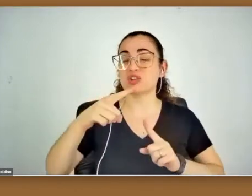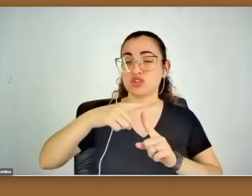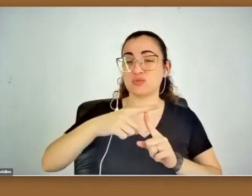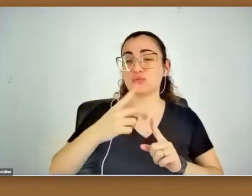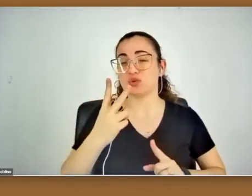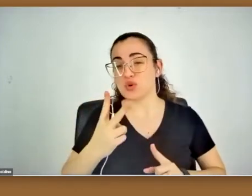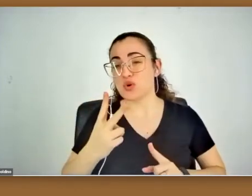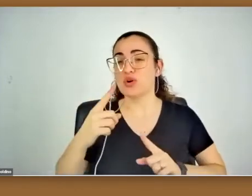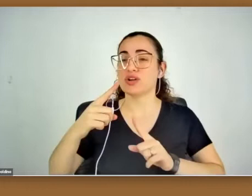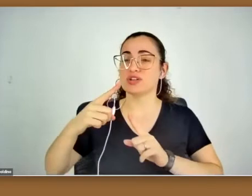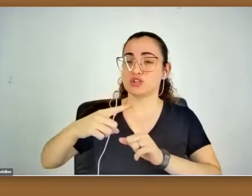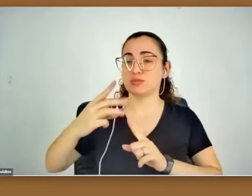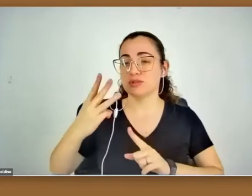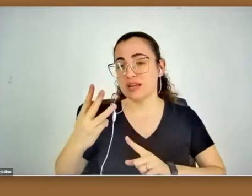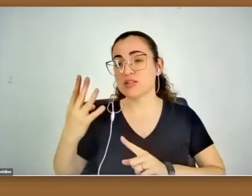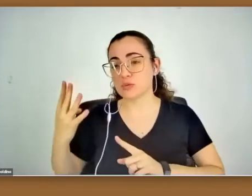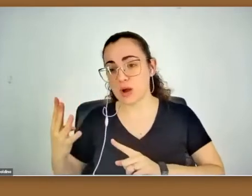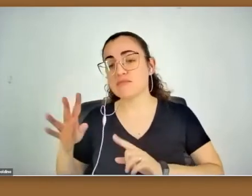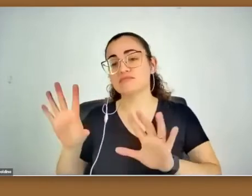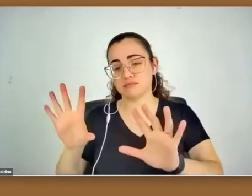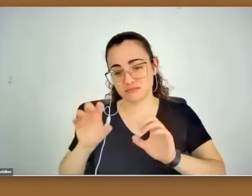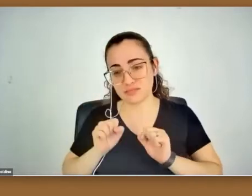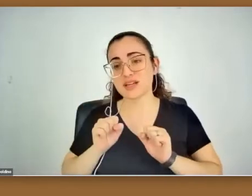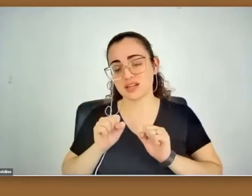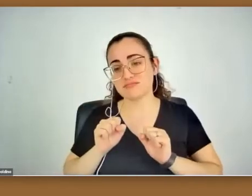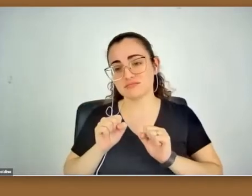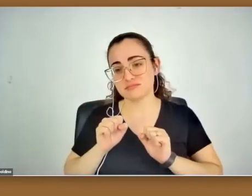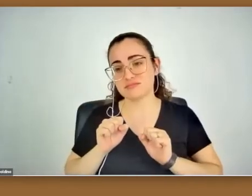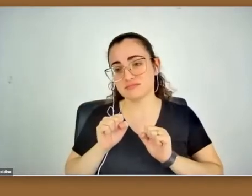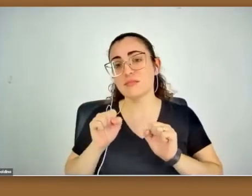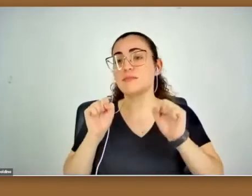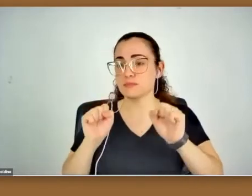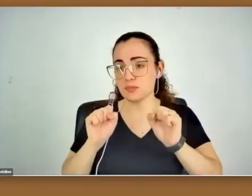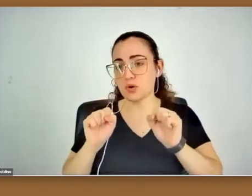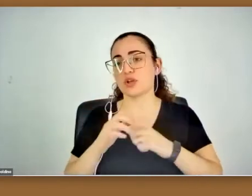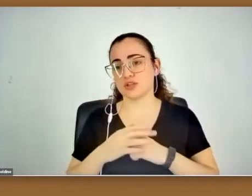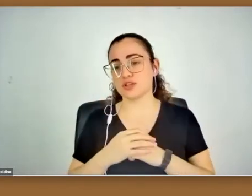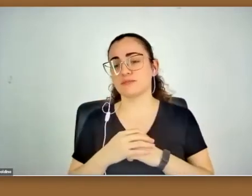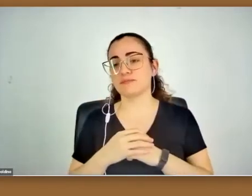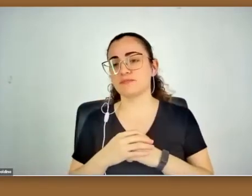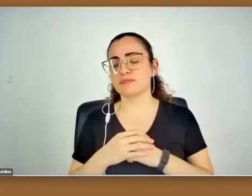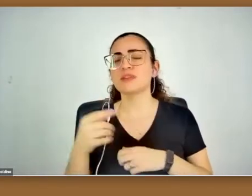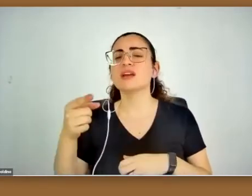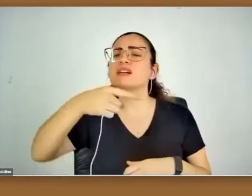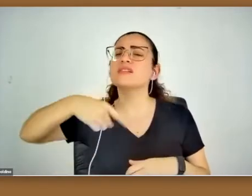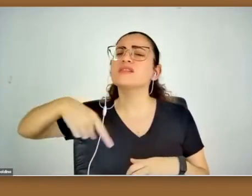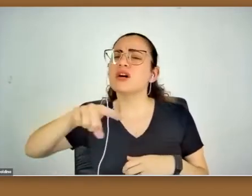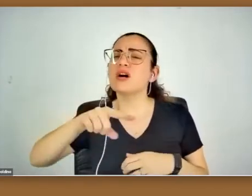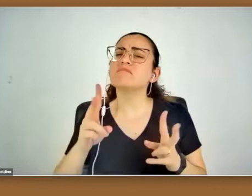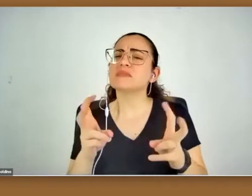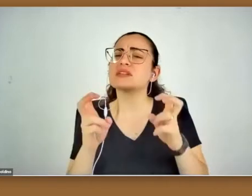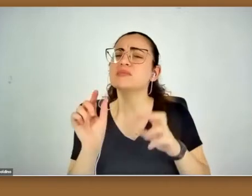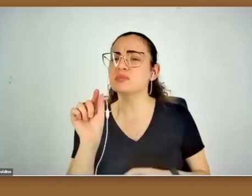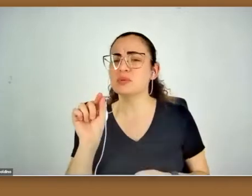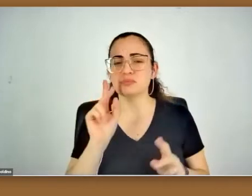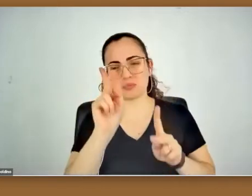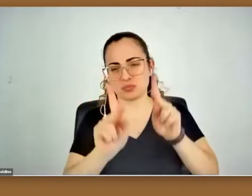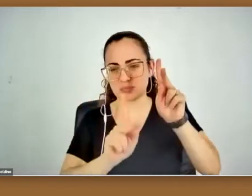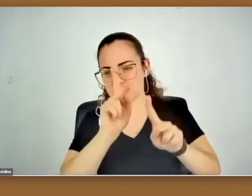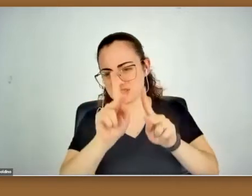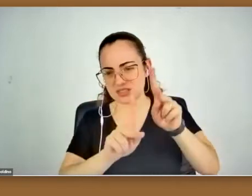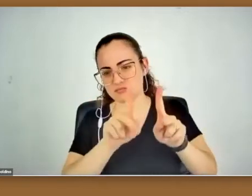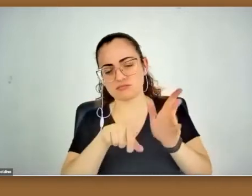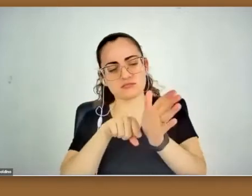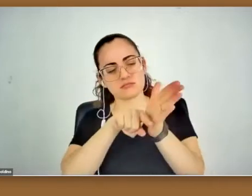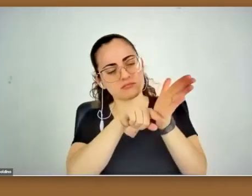na dinâmica de ocorrência da doença, né, na população, ela vai variando muito. E aí lugares, por exemplo, que você tem